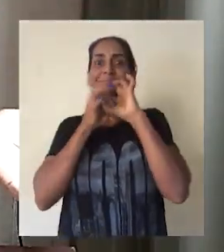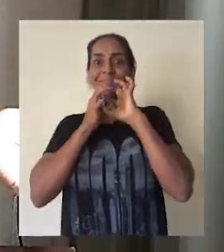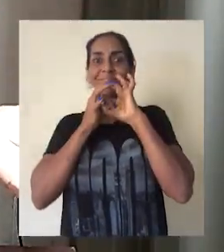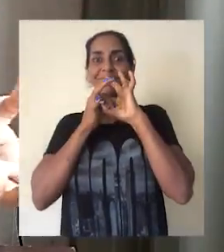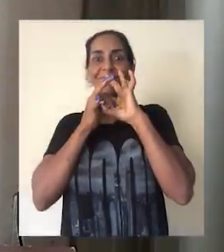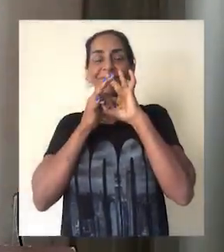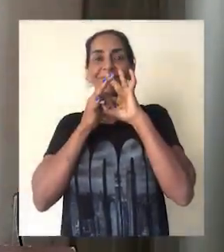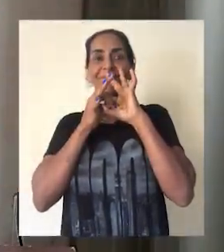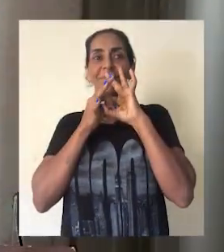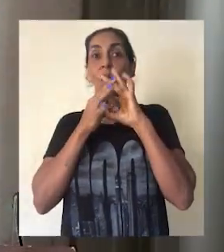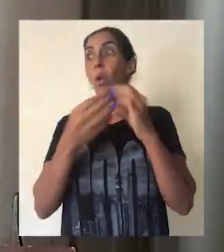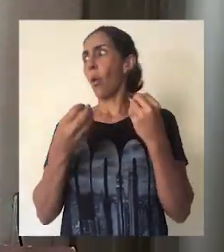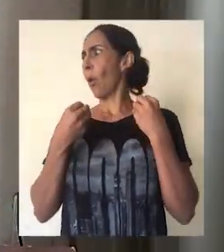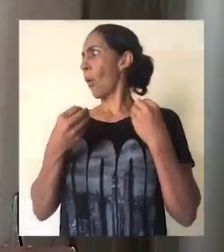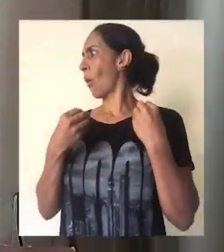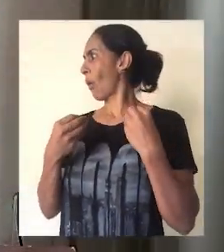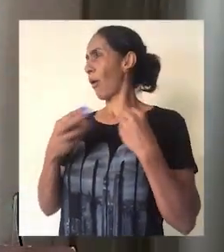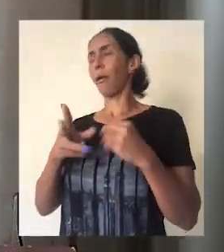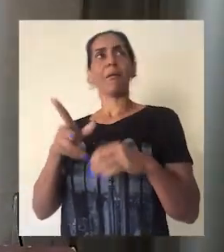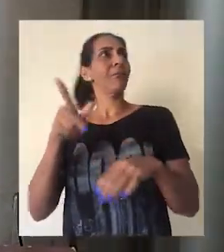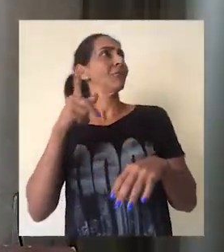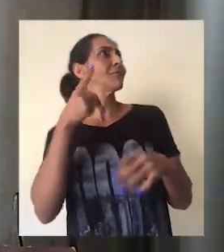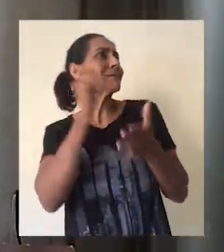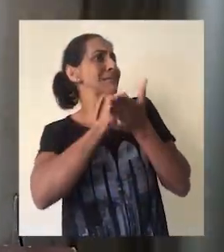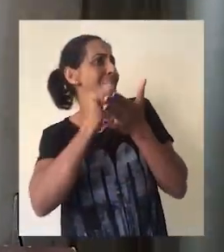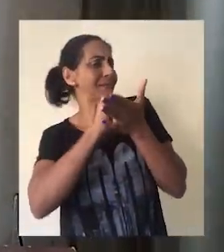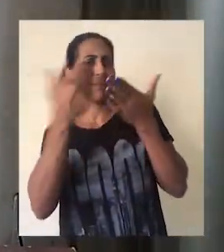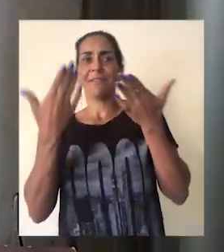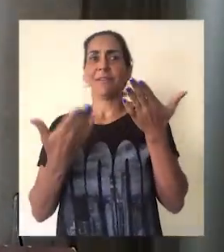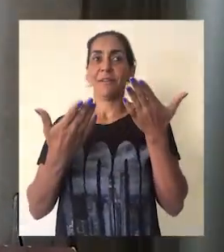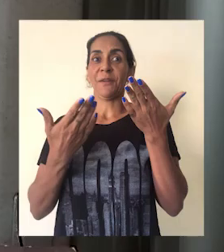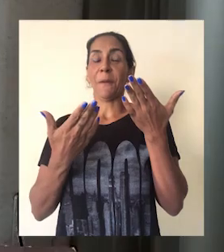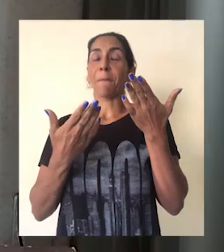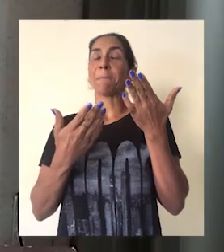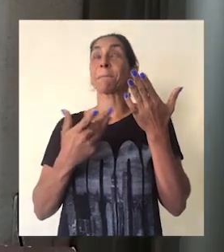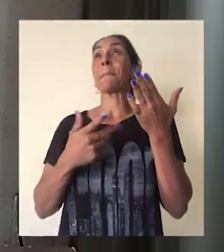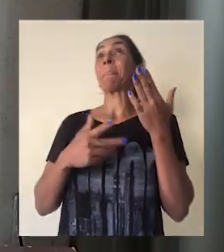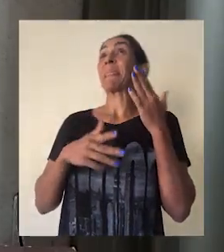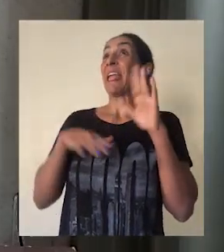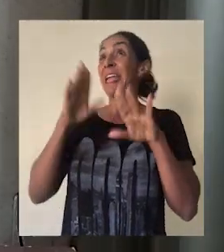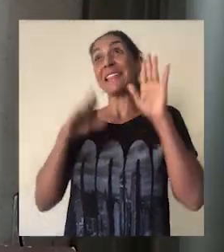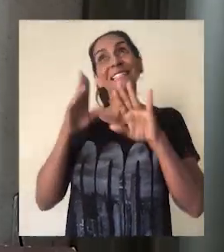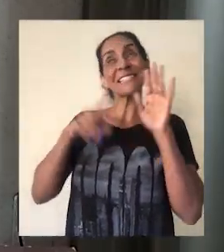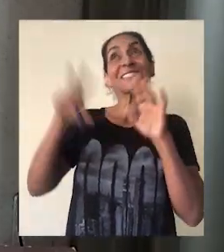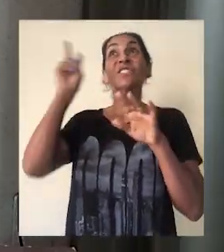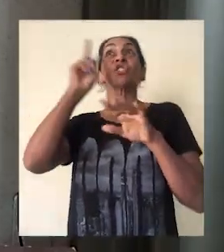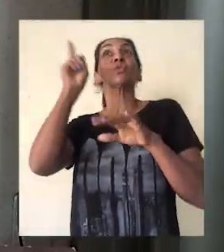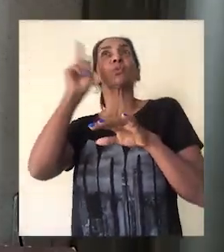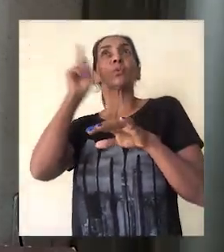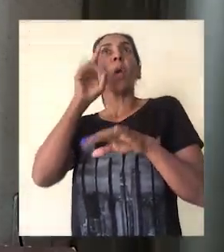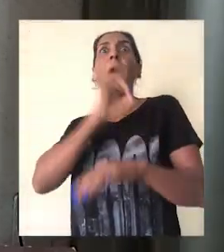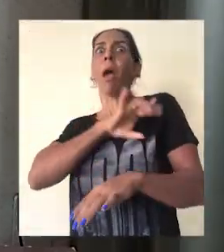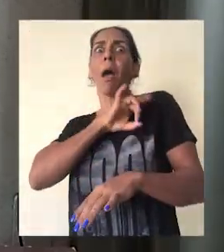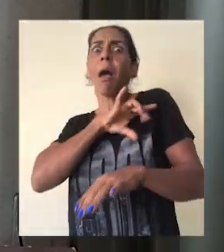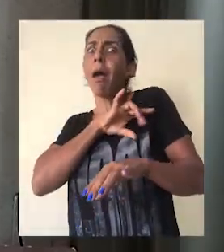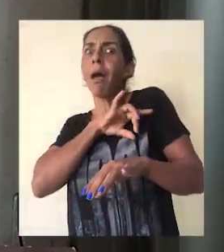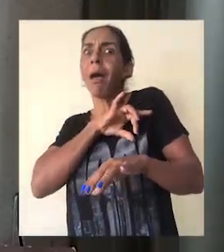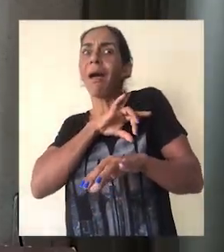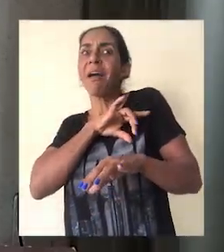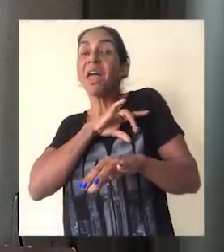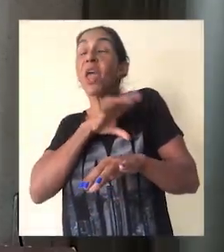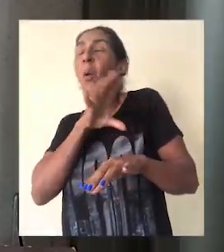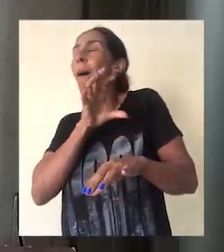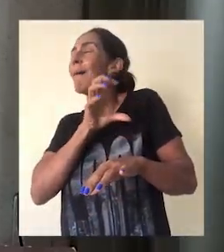vai acontecer? Gente, como é que esse povo saiu disso? Apesar de ser uma história de terror, eu sou fascinada em terror, então eu não senti medo